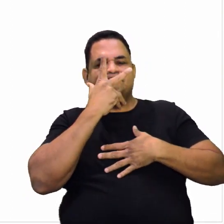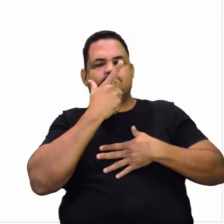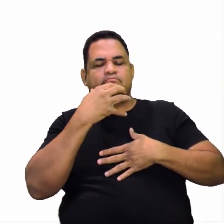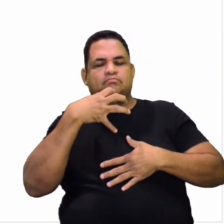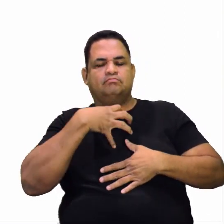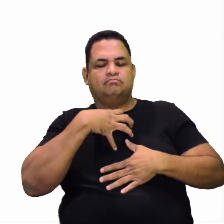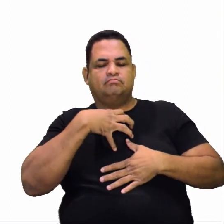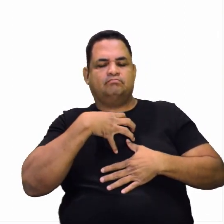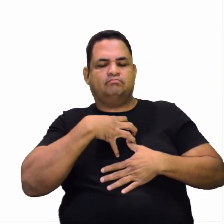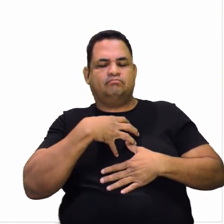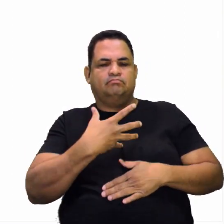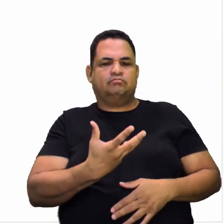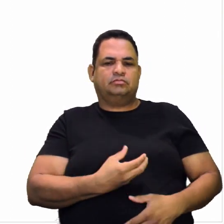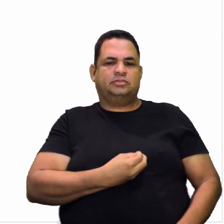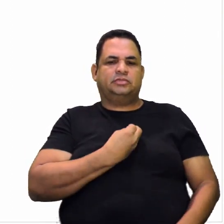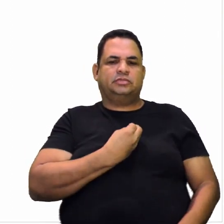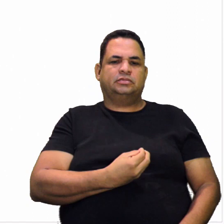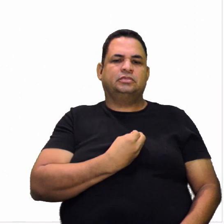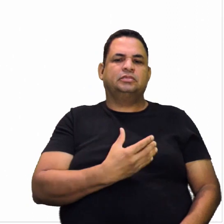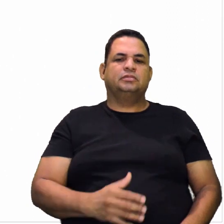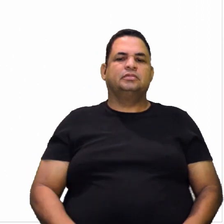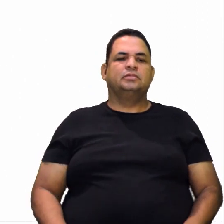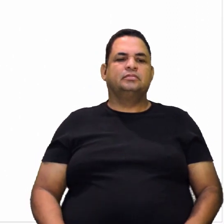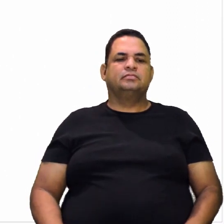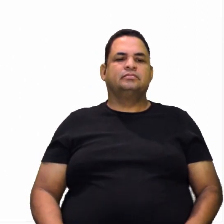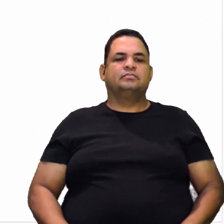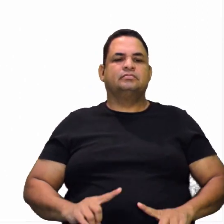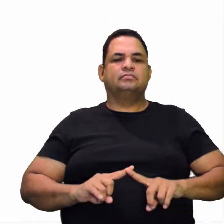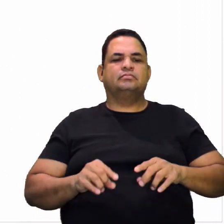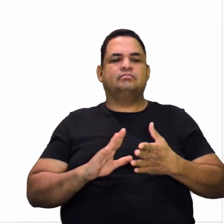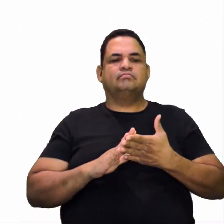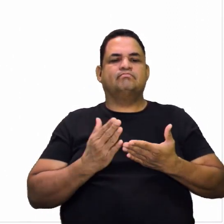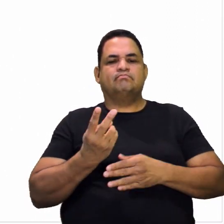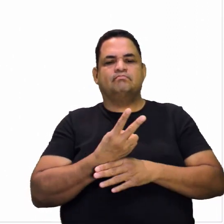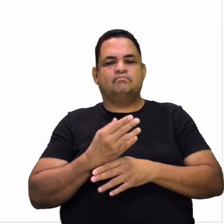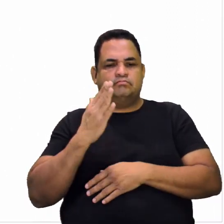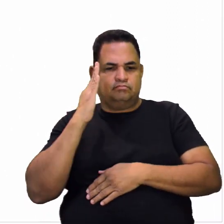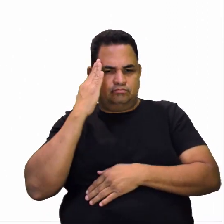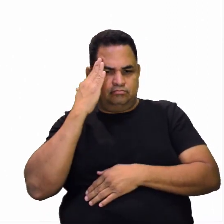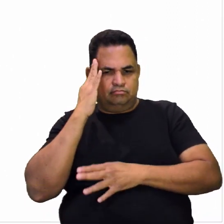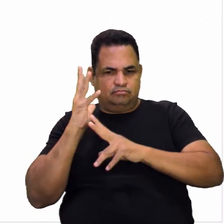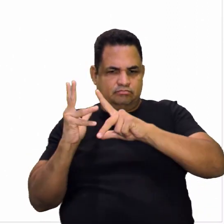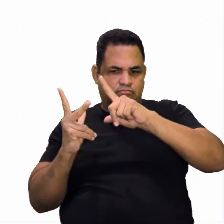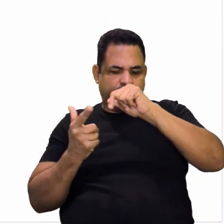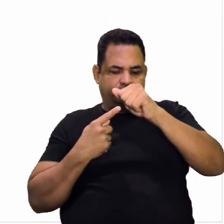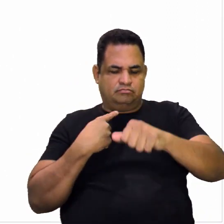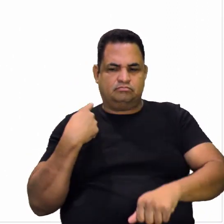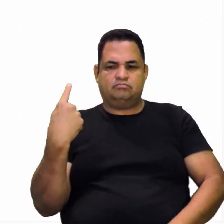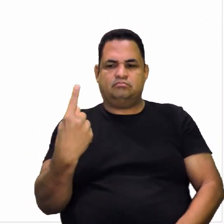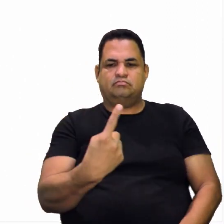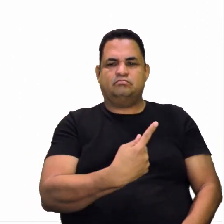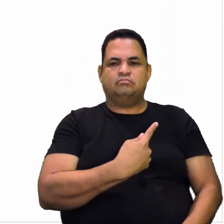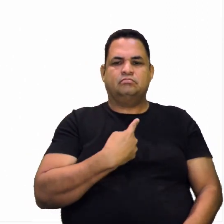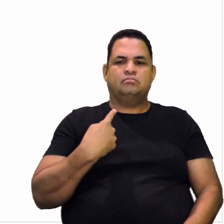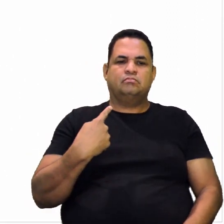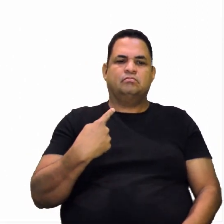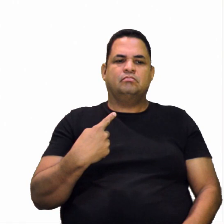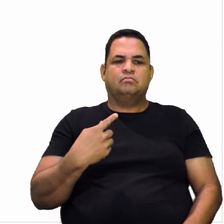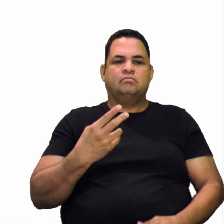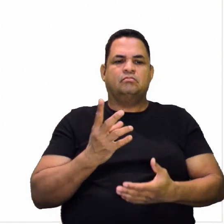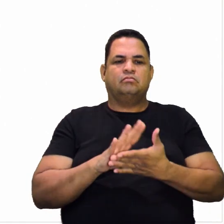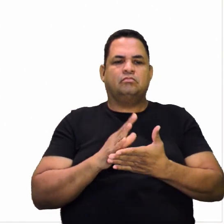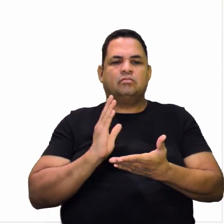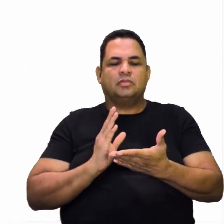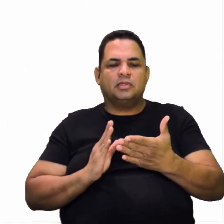e o sentido da vida. Também procuraram entender o mundo ao seu redor e alcançaram